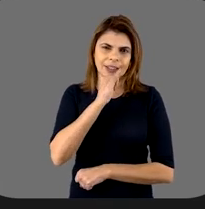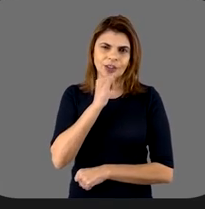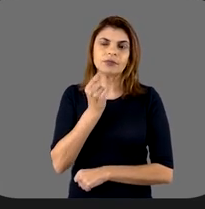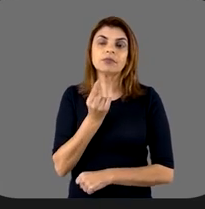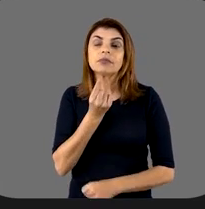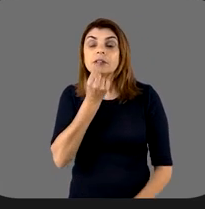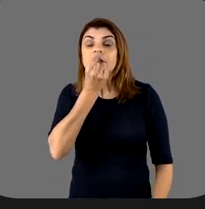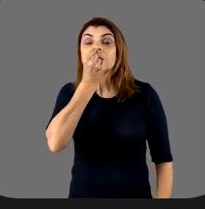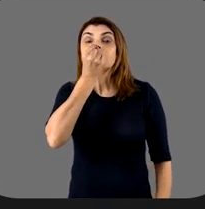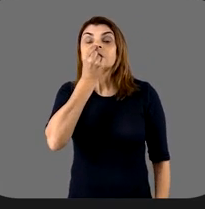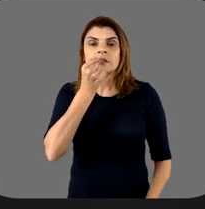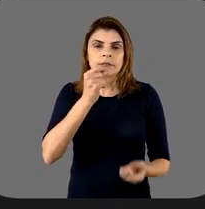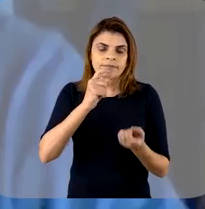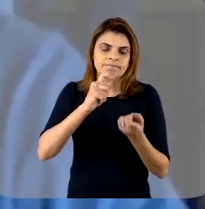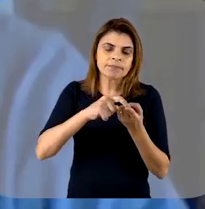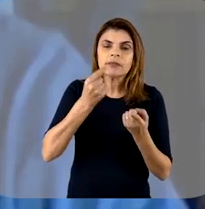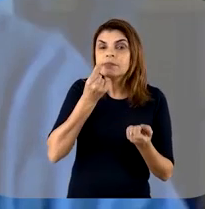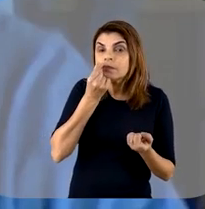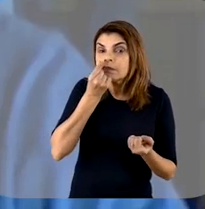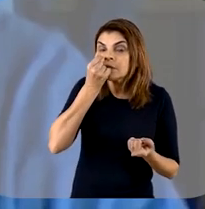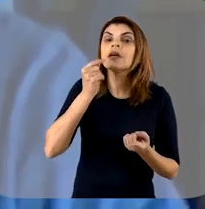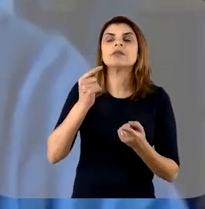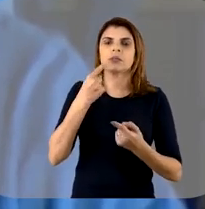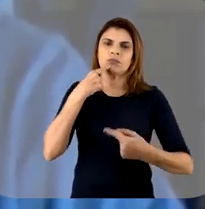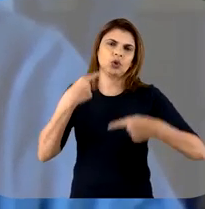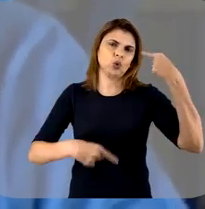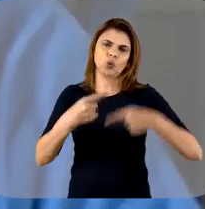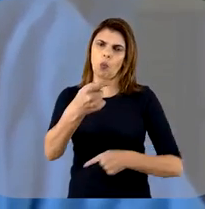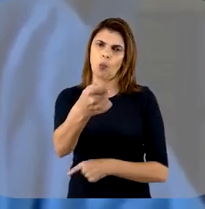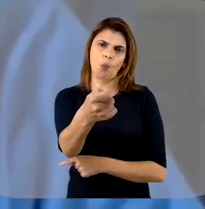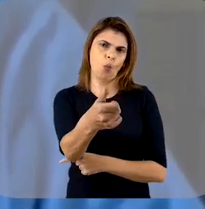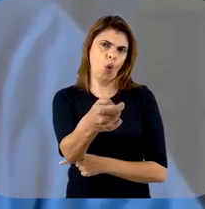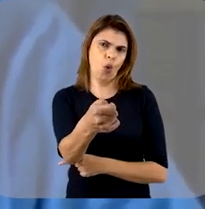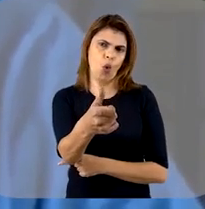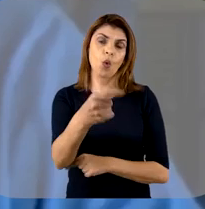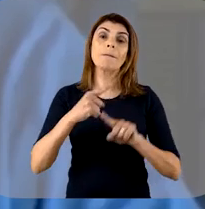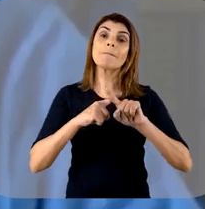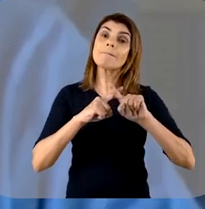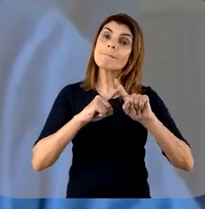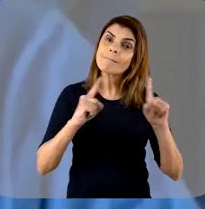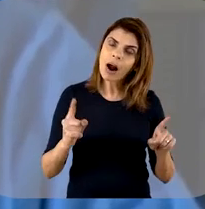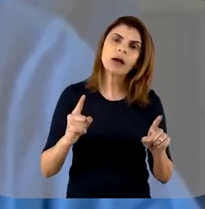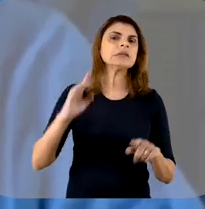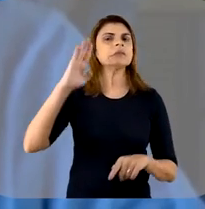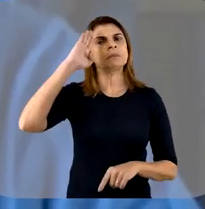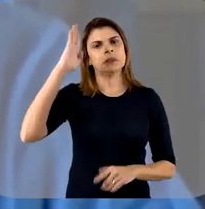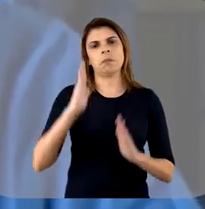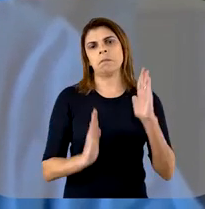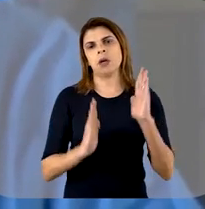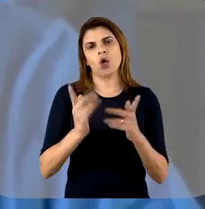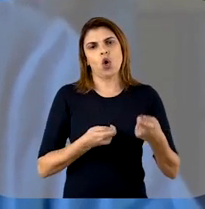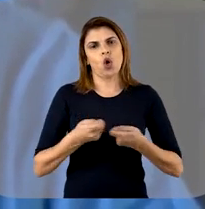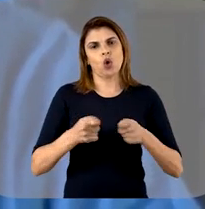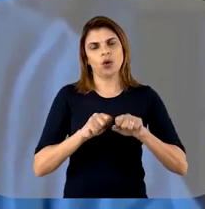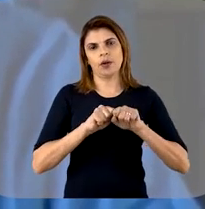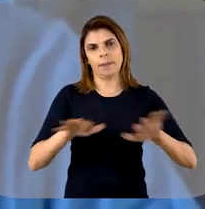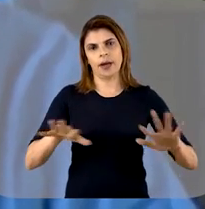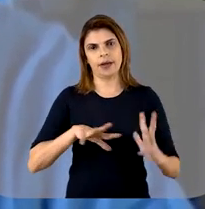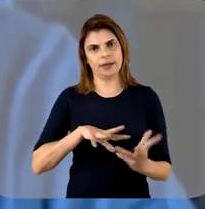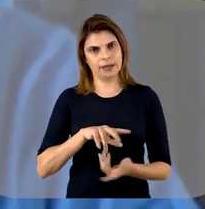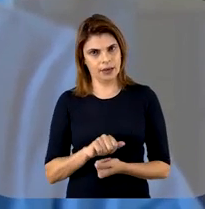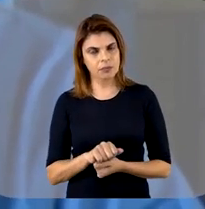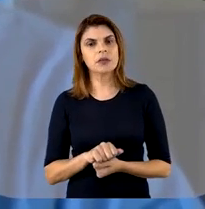tem discutido pouco na sociedade brasileira, né? Mas que isso é central no controle da pandemia, né?